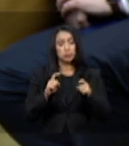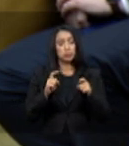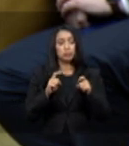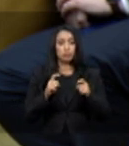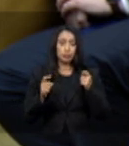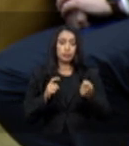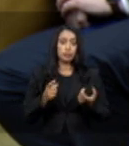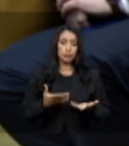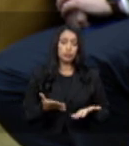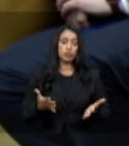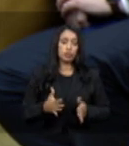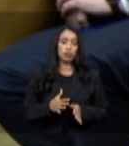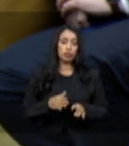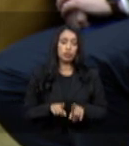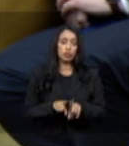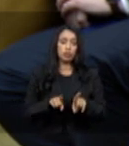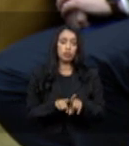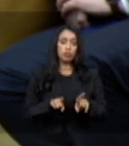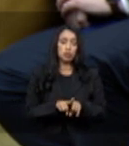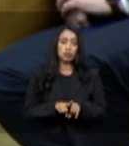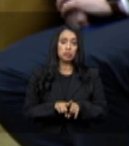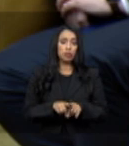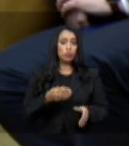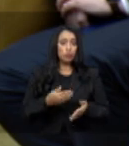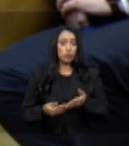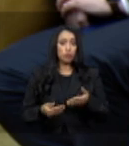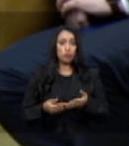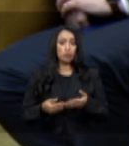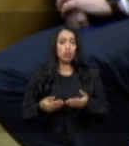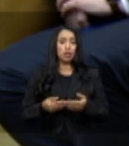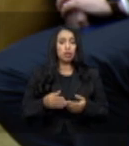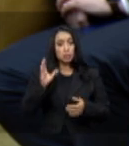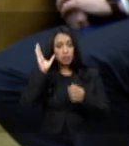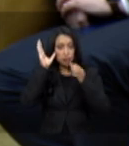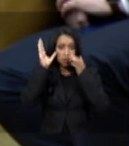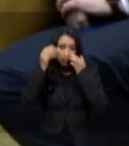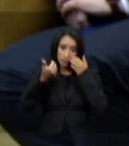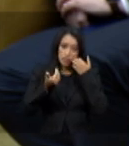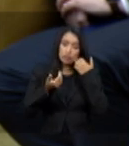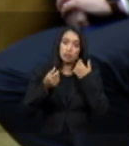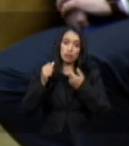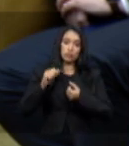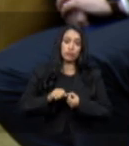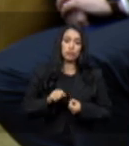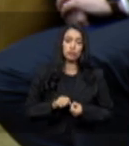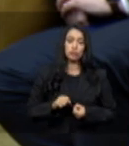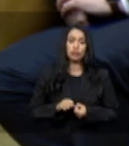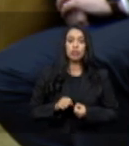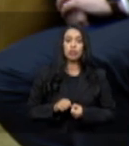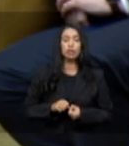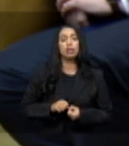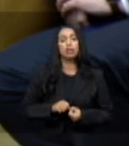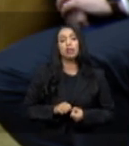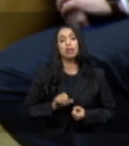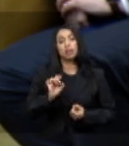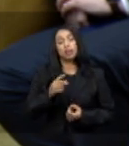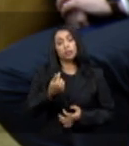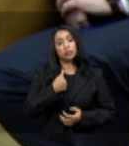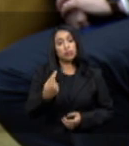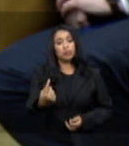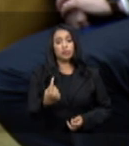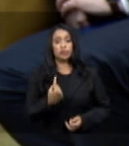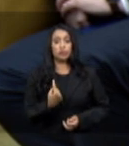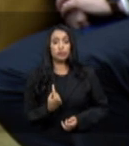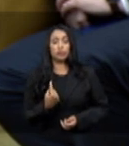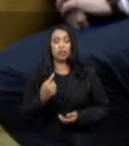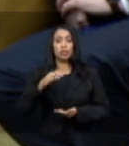uma conclamação com aquela que advém da douta decisão que vossa excelência proferiu então eu estou apenas vindo ao plenário